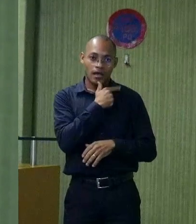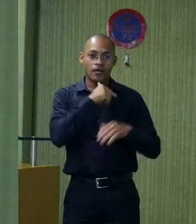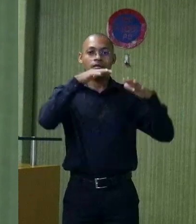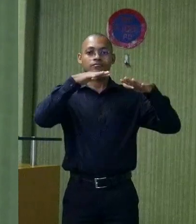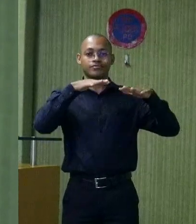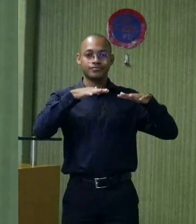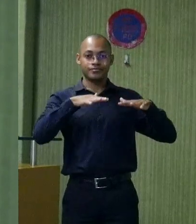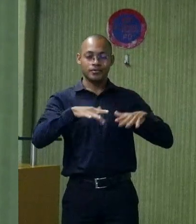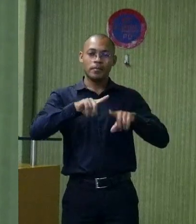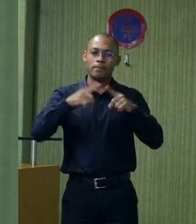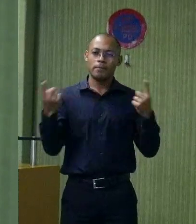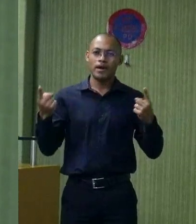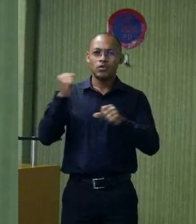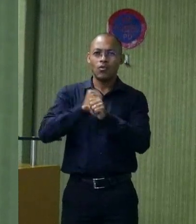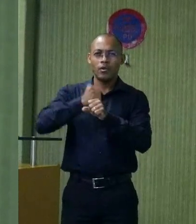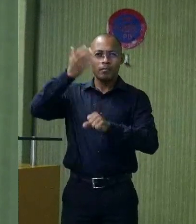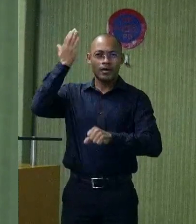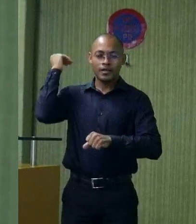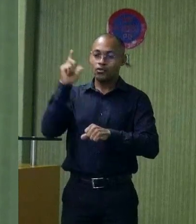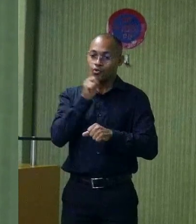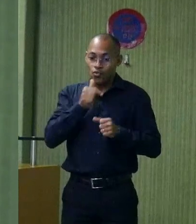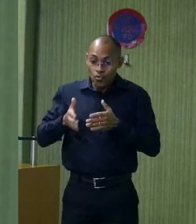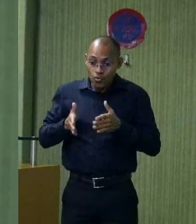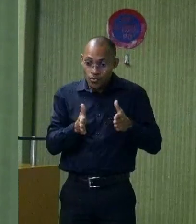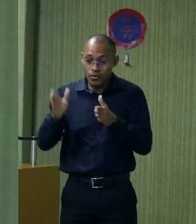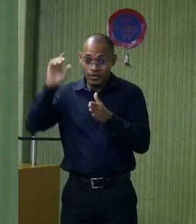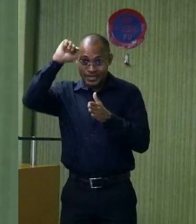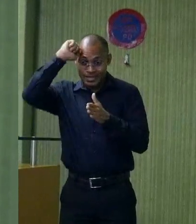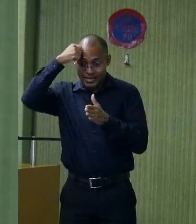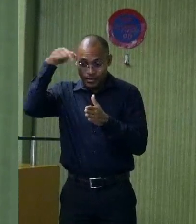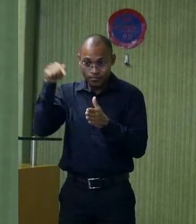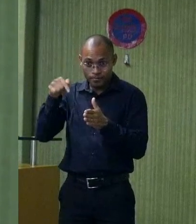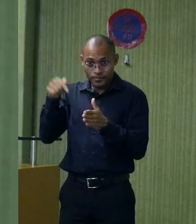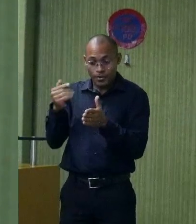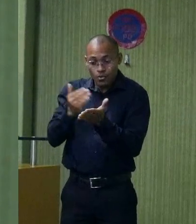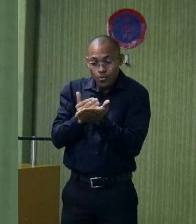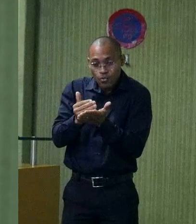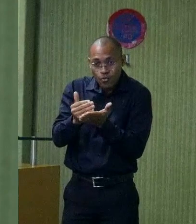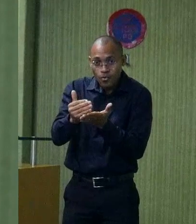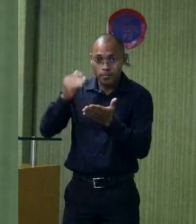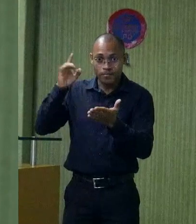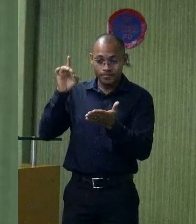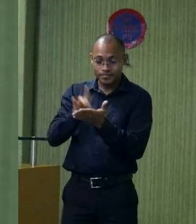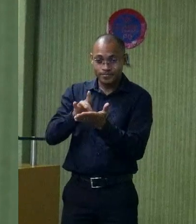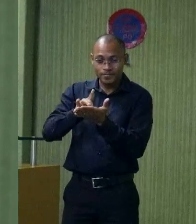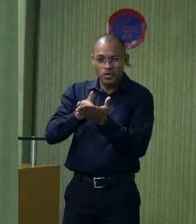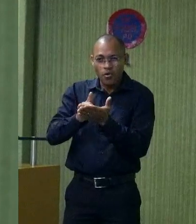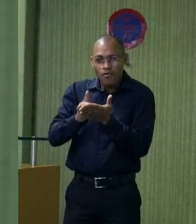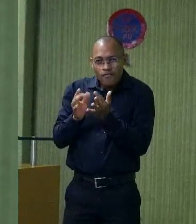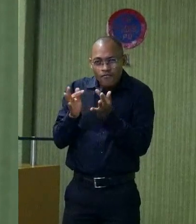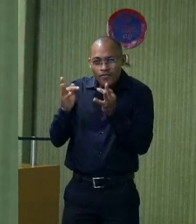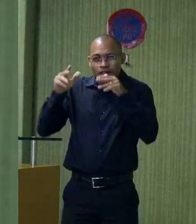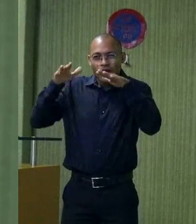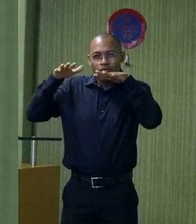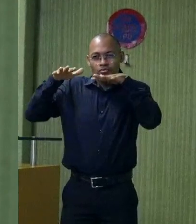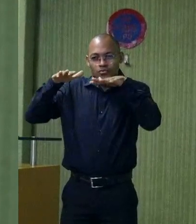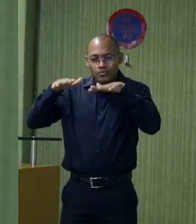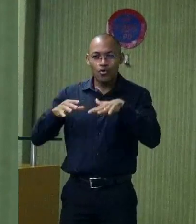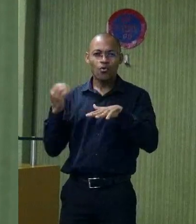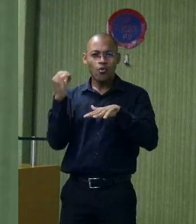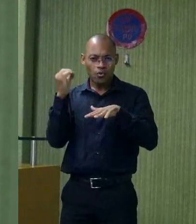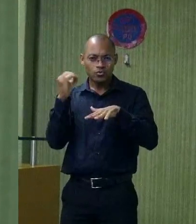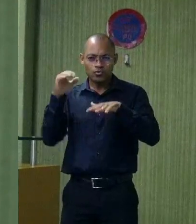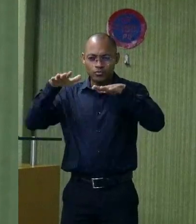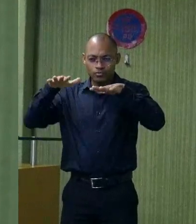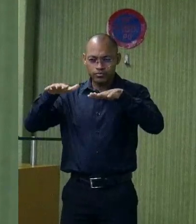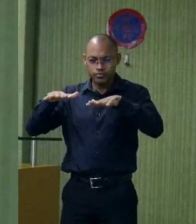passado na verdade o Rio Negro começou a fazer a finalizar em outubro e também ficou